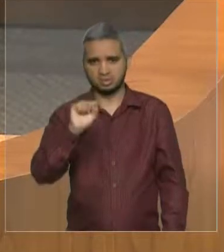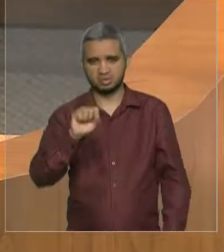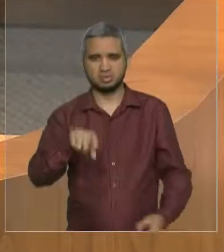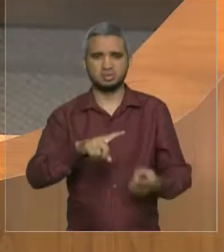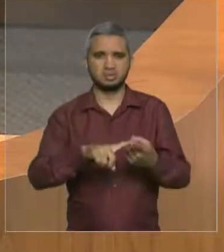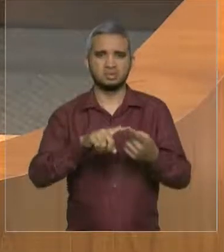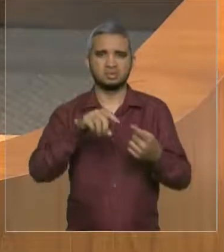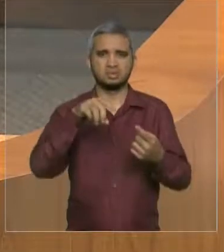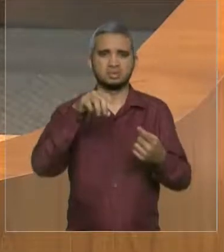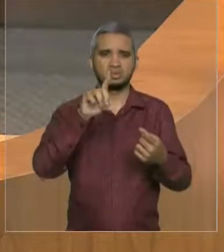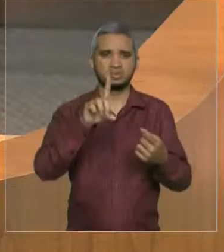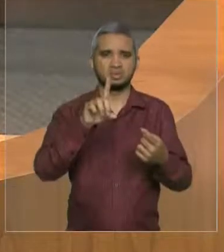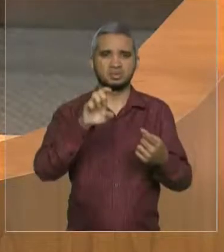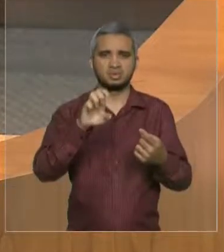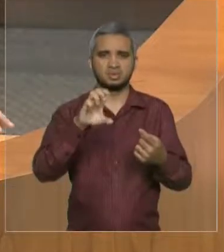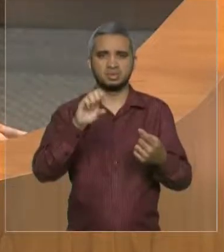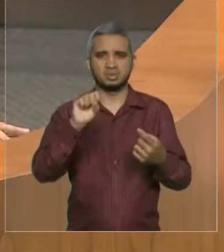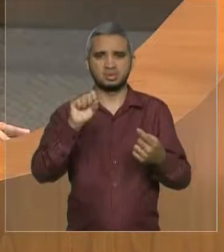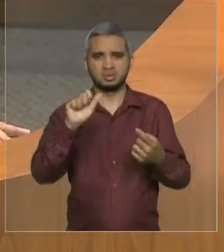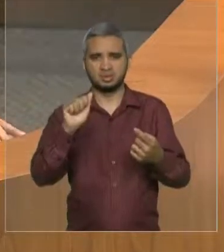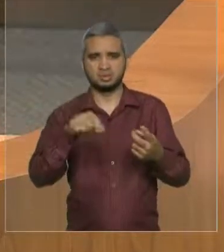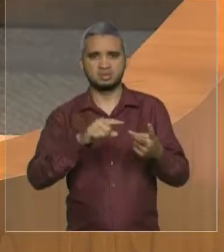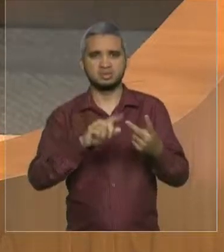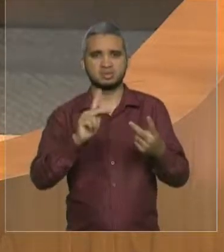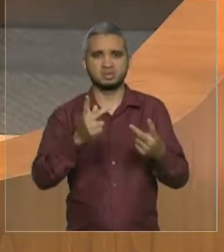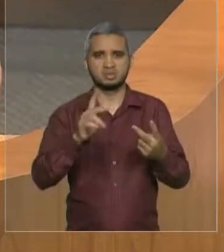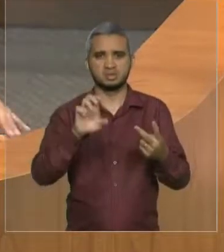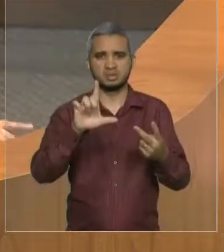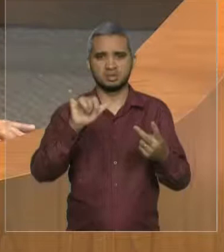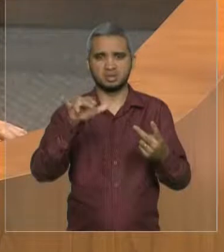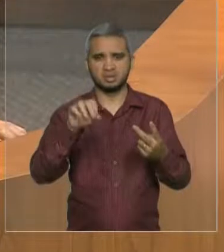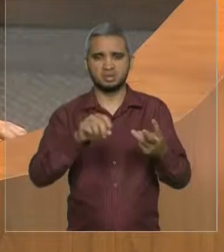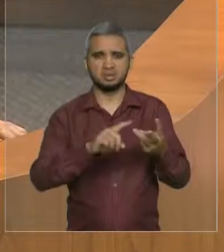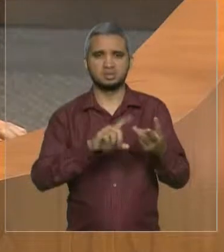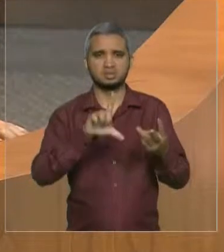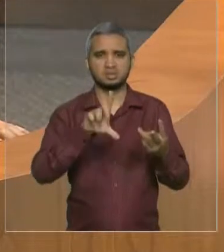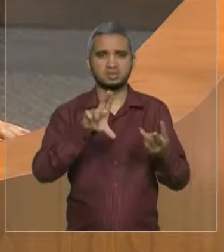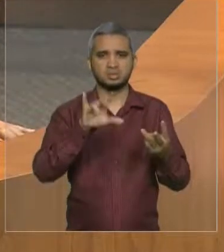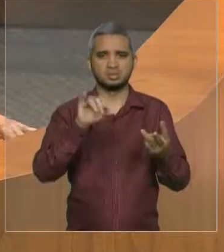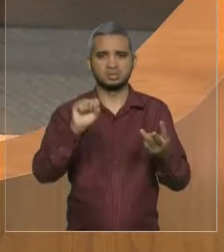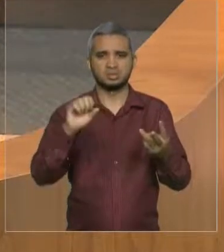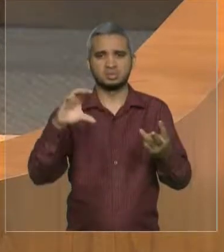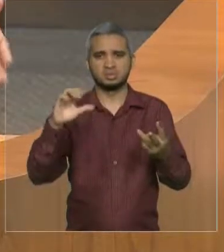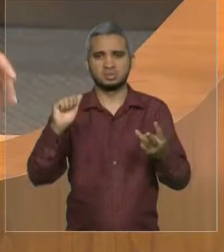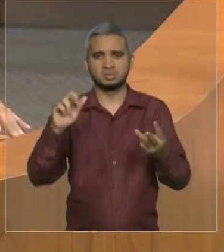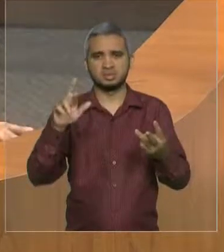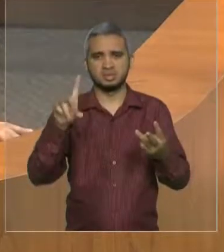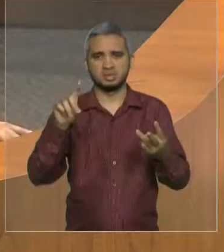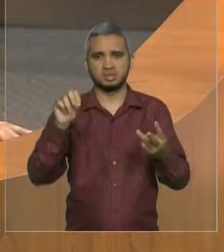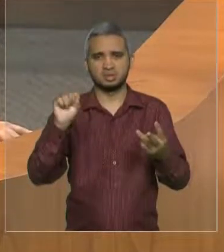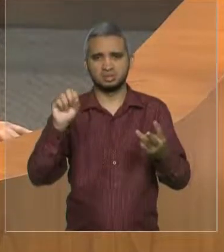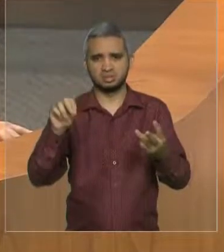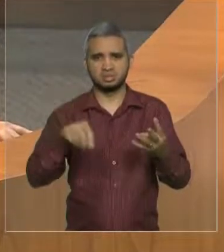Martim Varão, Herbert Moraes, Luiz Cardoso, Yuri Almeida,